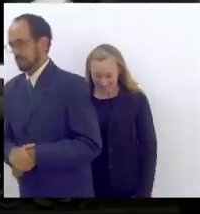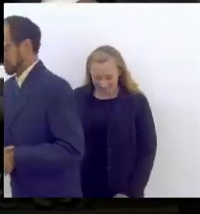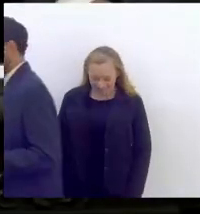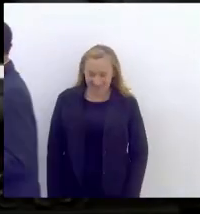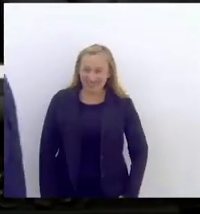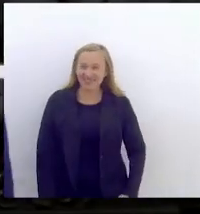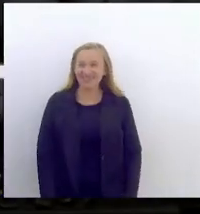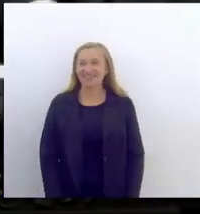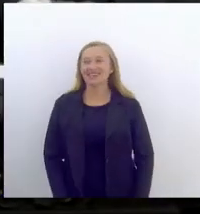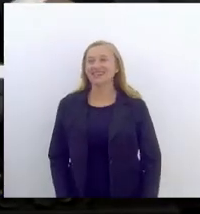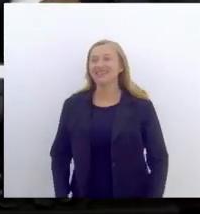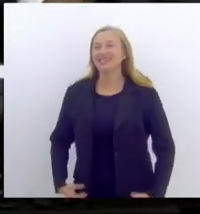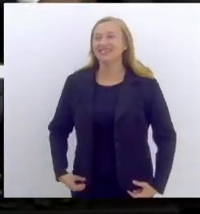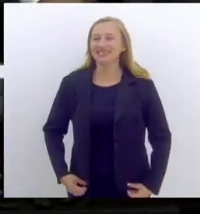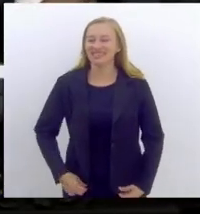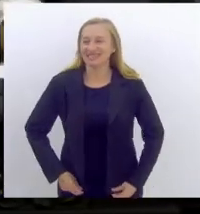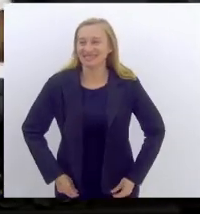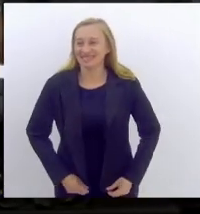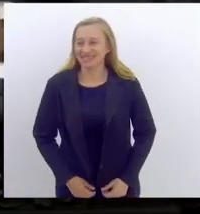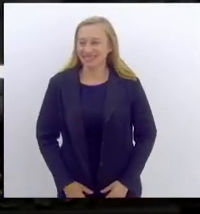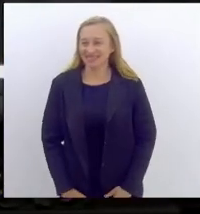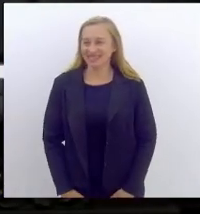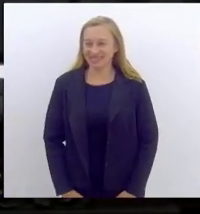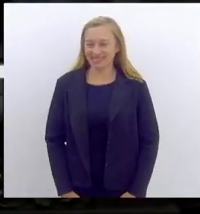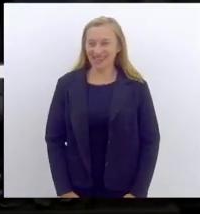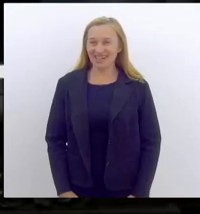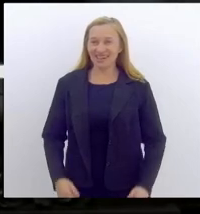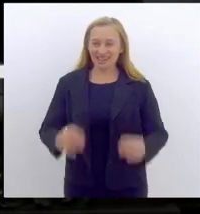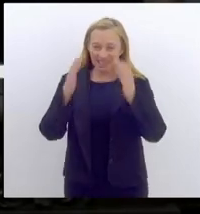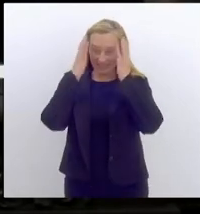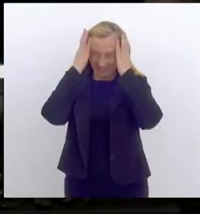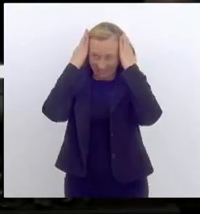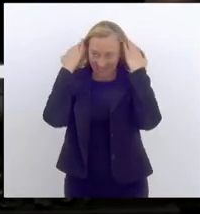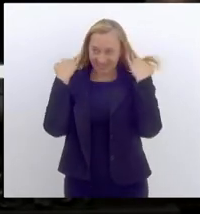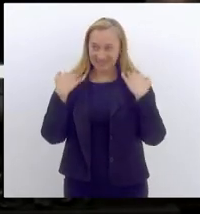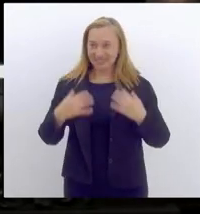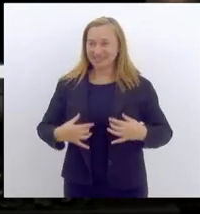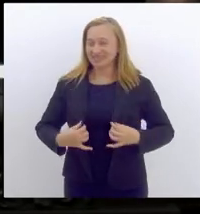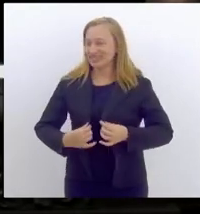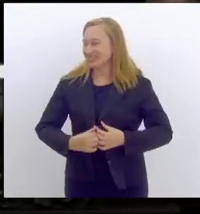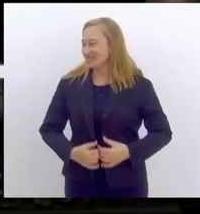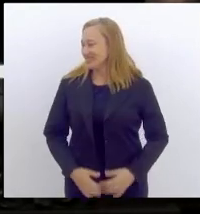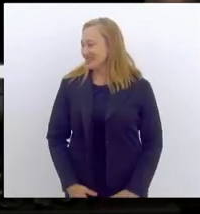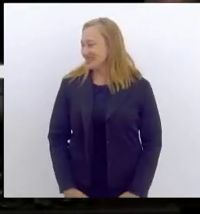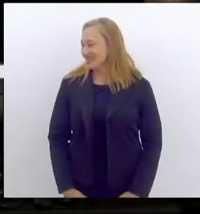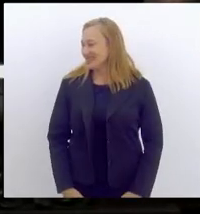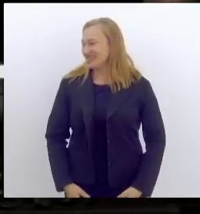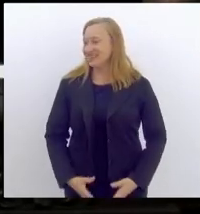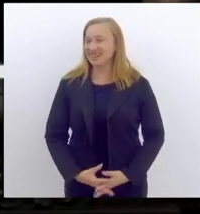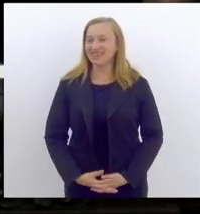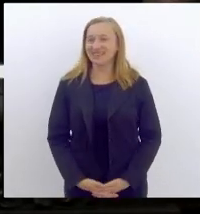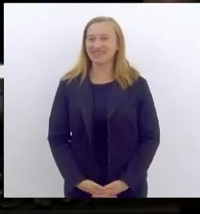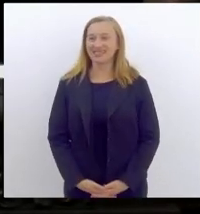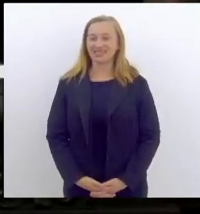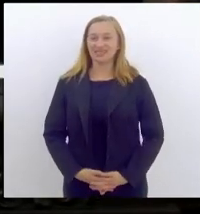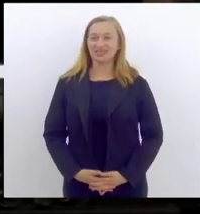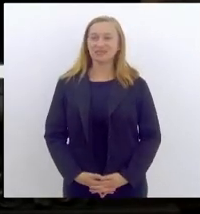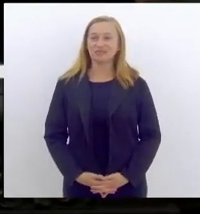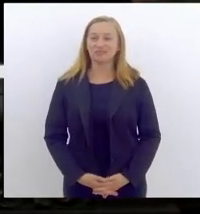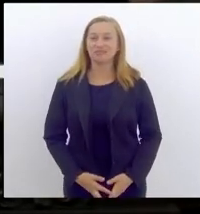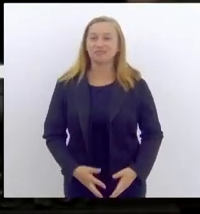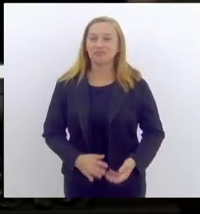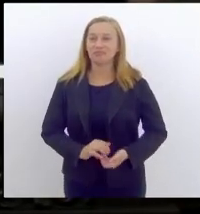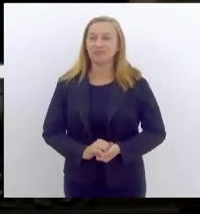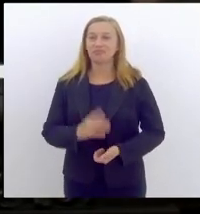Então vou votar. Bem, eu, antes de haver duas chapas, eu falei com o deputado